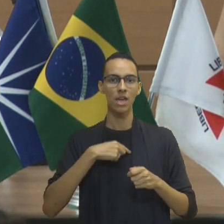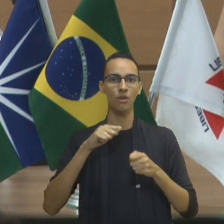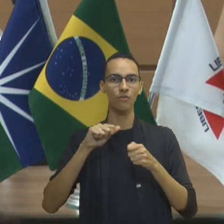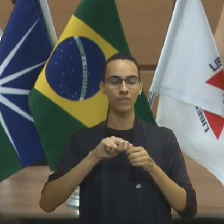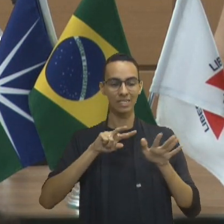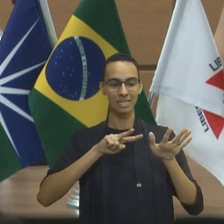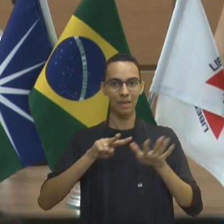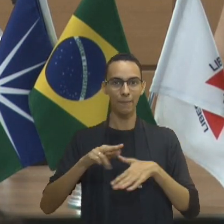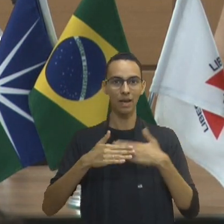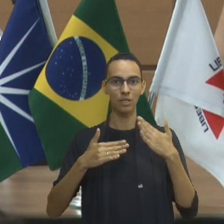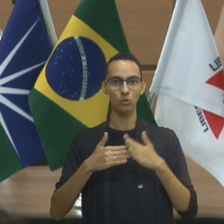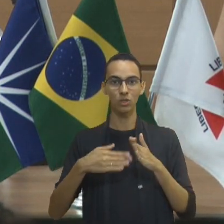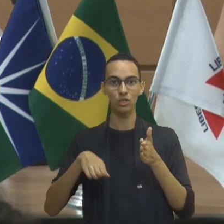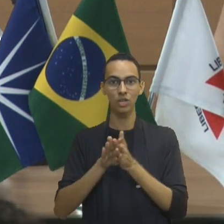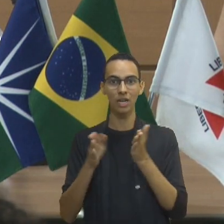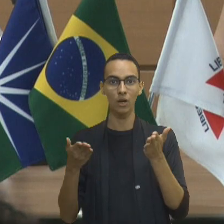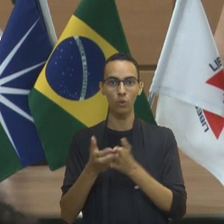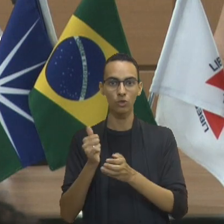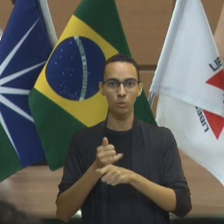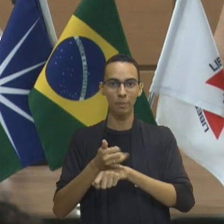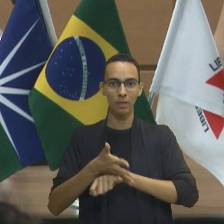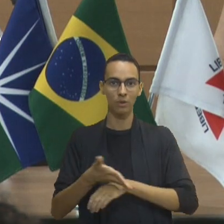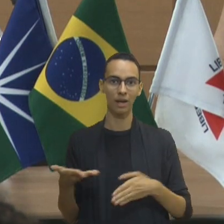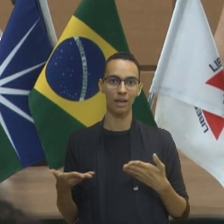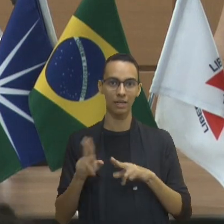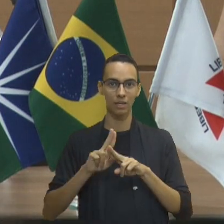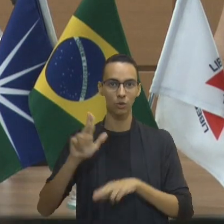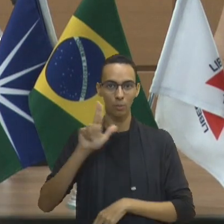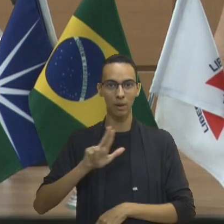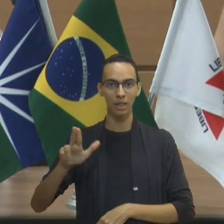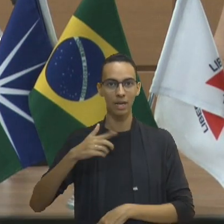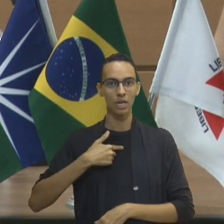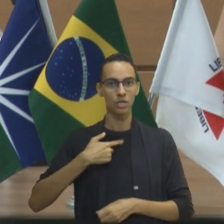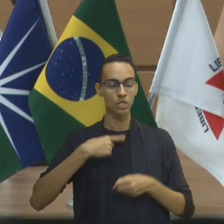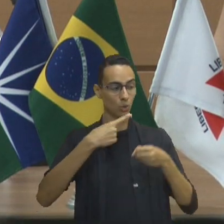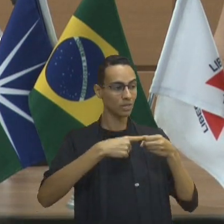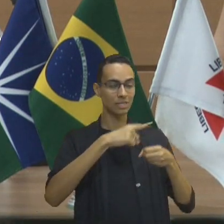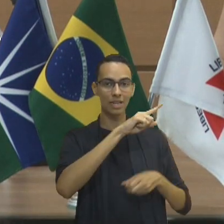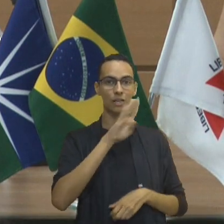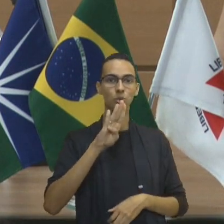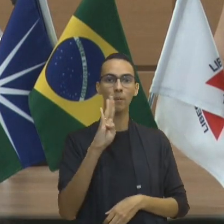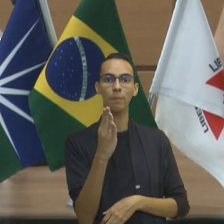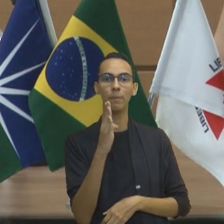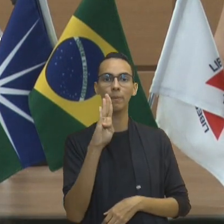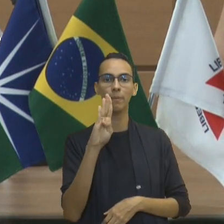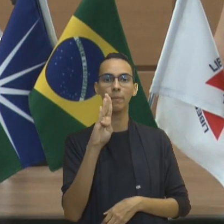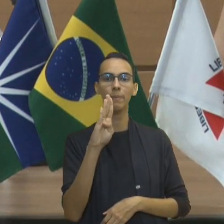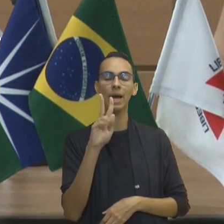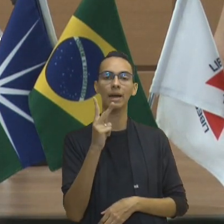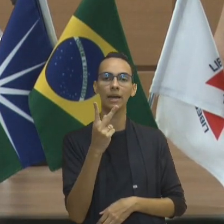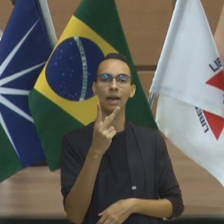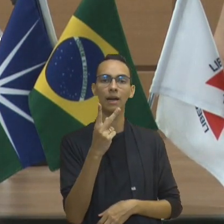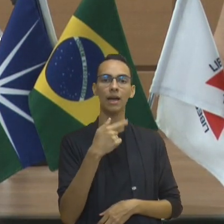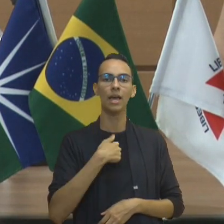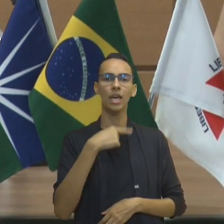cheguei hoje de madrugada, né, que eu estava em Belo Horizonte, o professor Vinícius apresentou, estava na CEMIG.